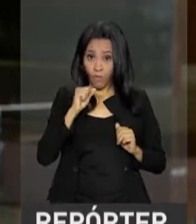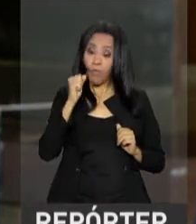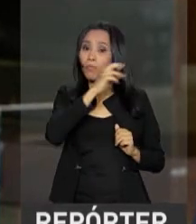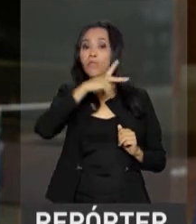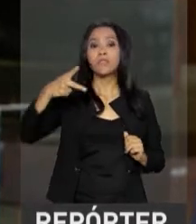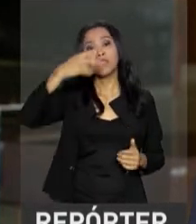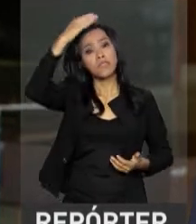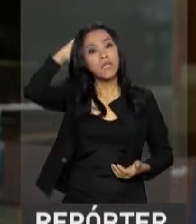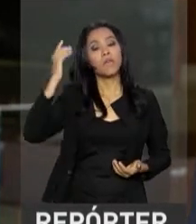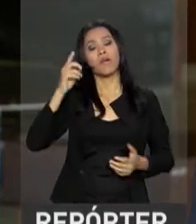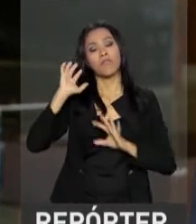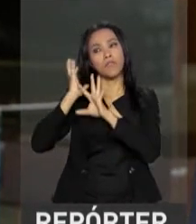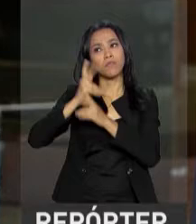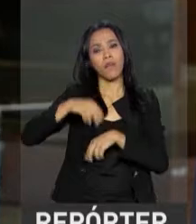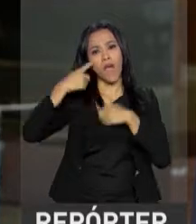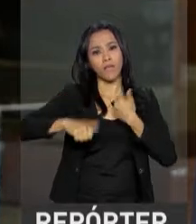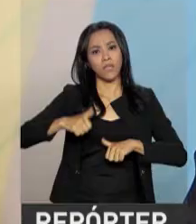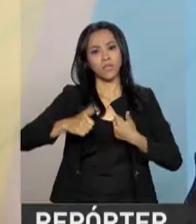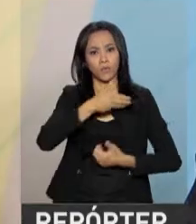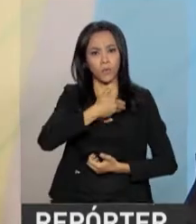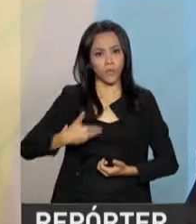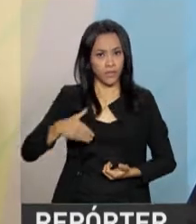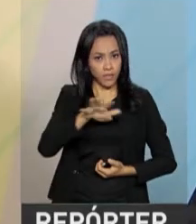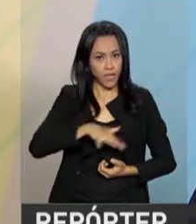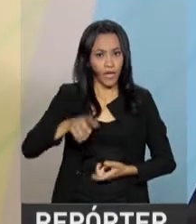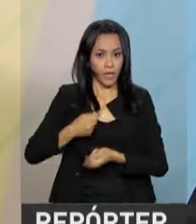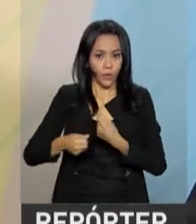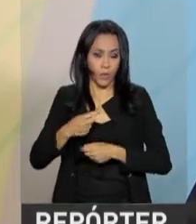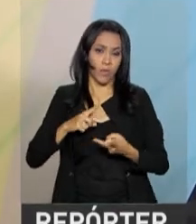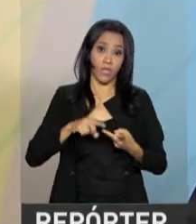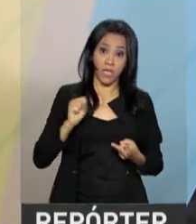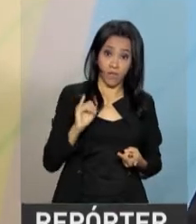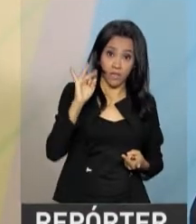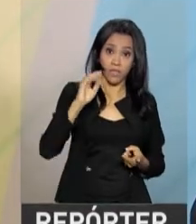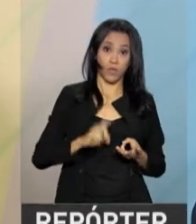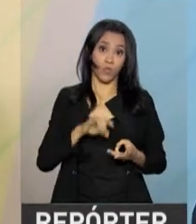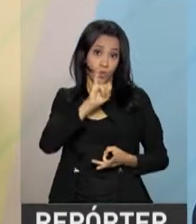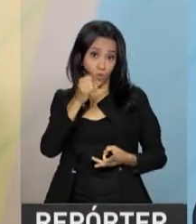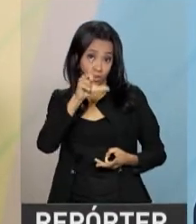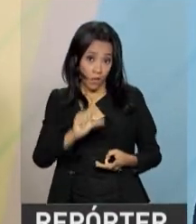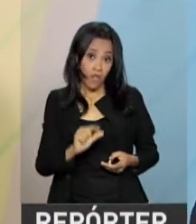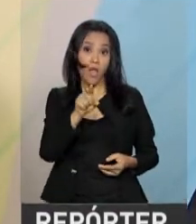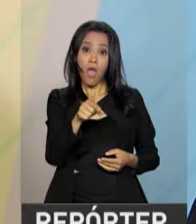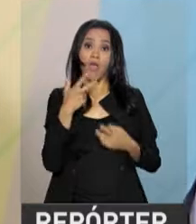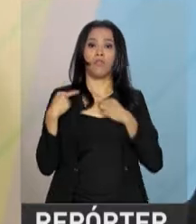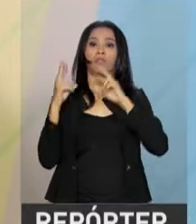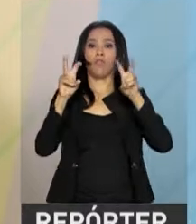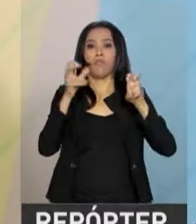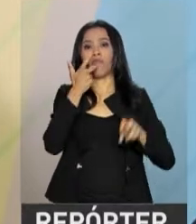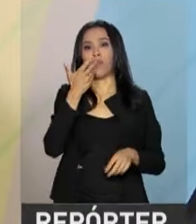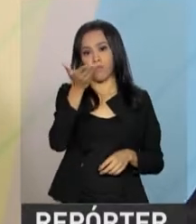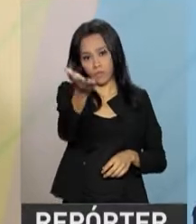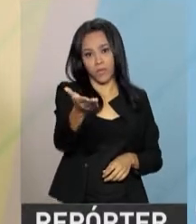fez um balanço do governo na área econômica a inflação e juros baixos foram citados pelo presidente michel temer além da